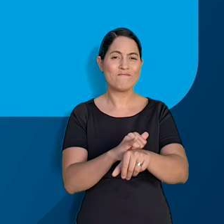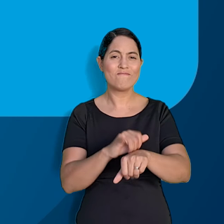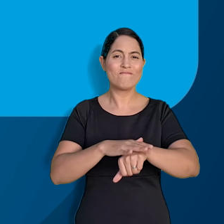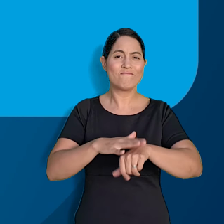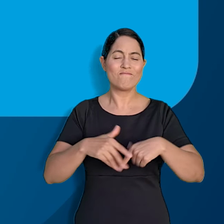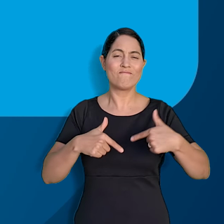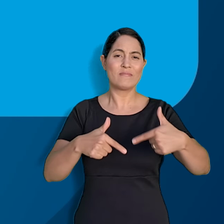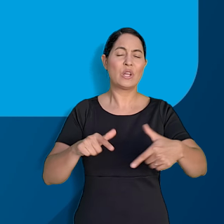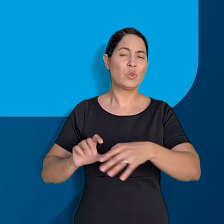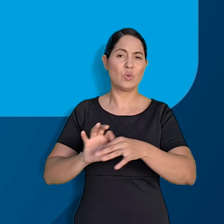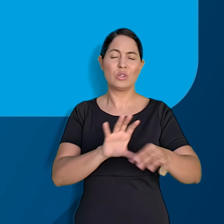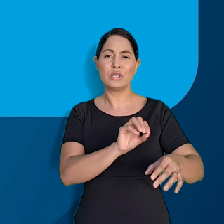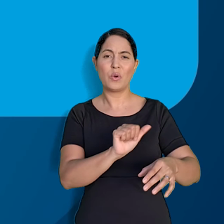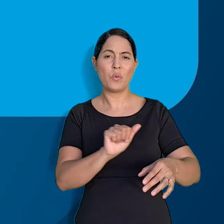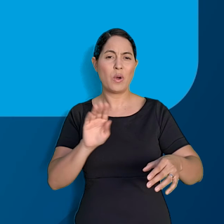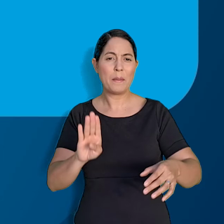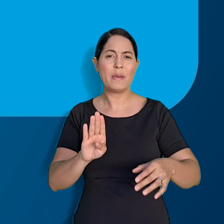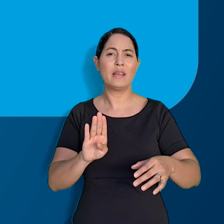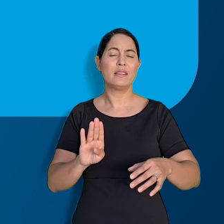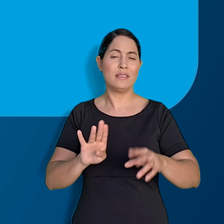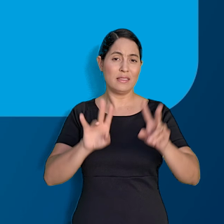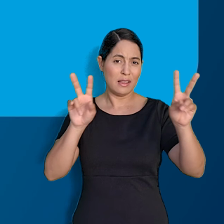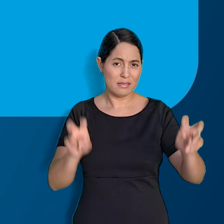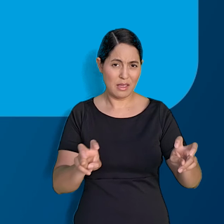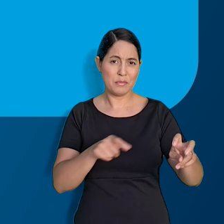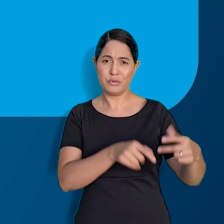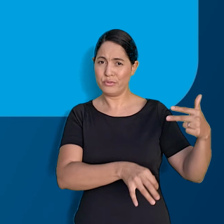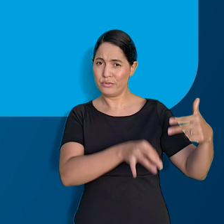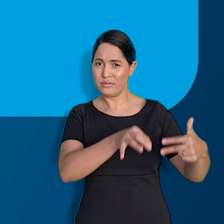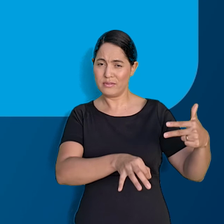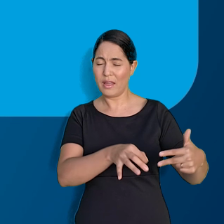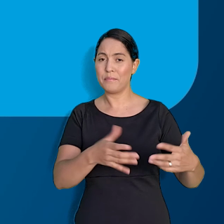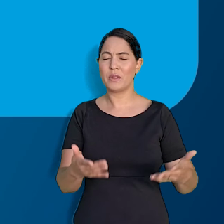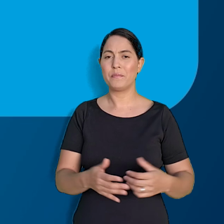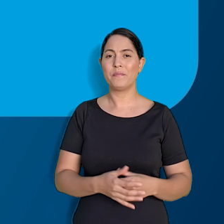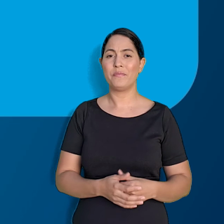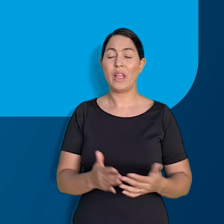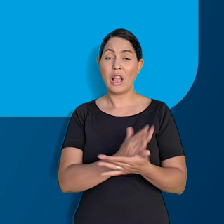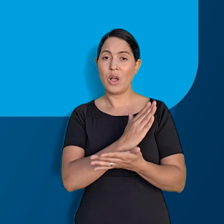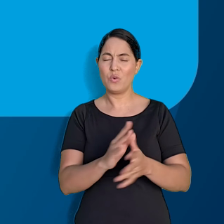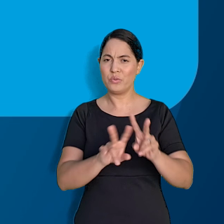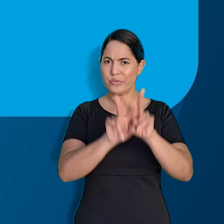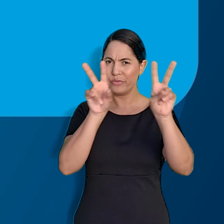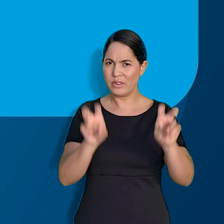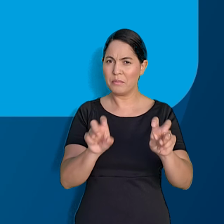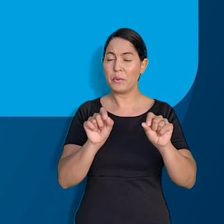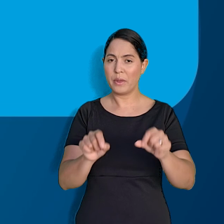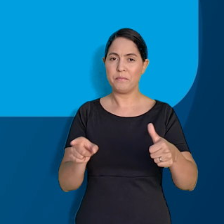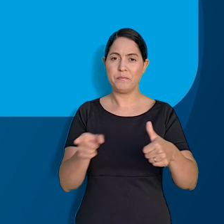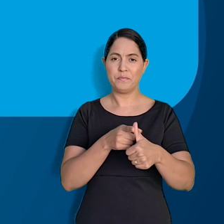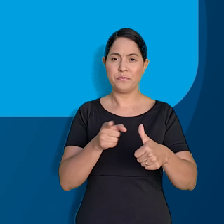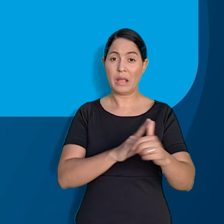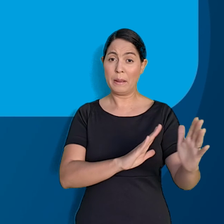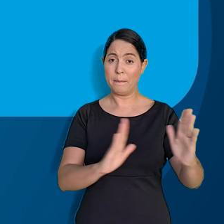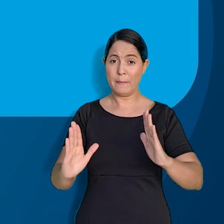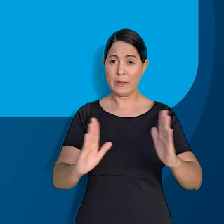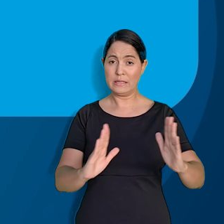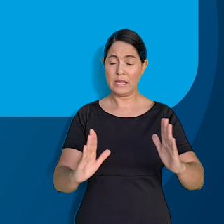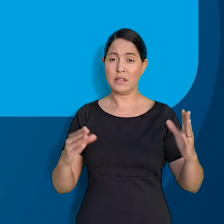de atuação institucional da advocacia em torno da pauta. Entre os pontos defendidos pela OAB estão a criação de mandatos